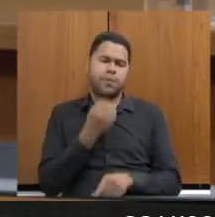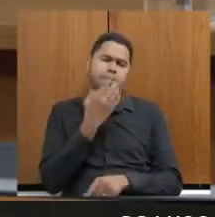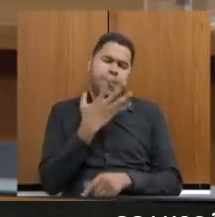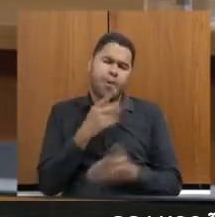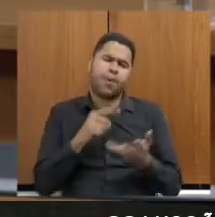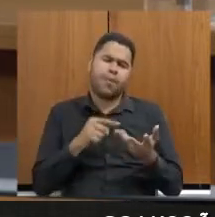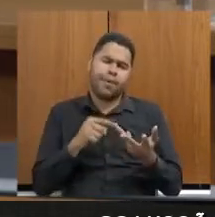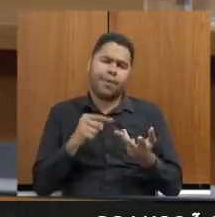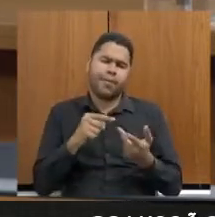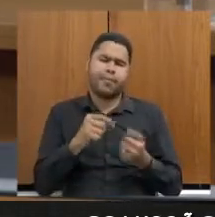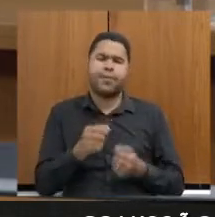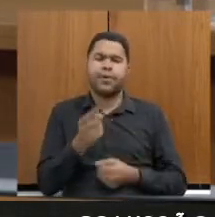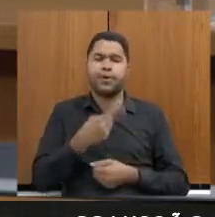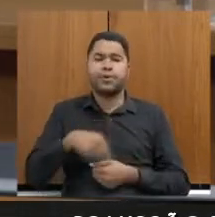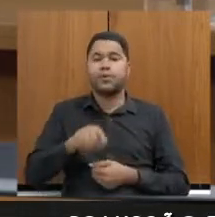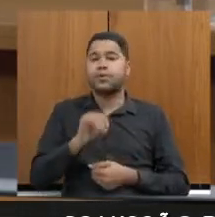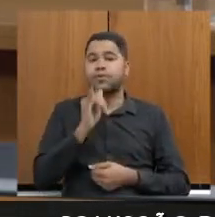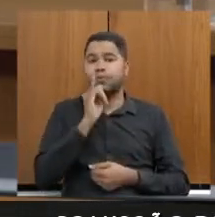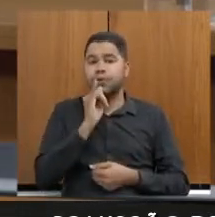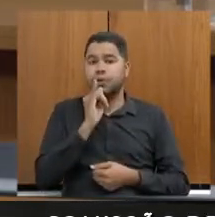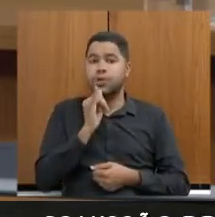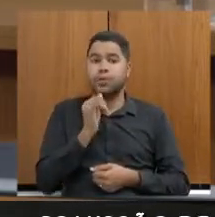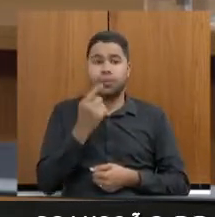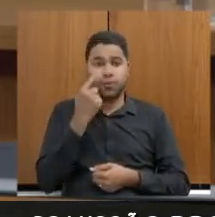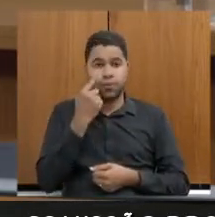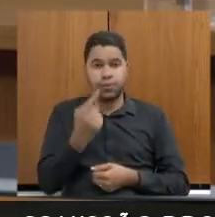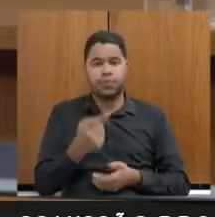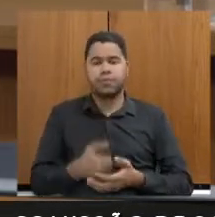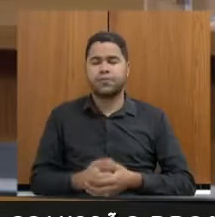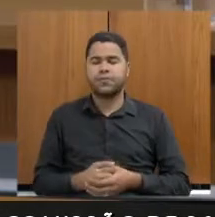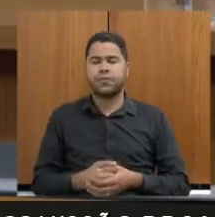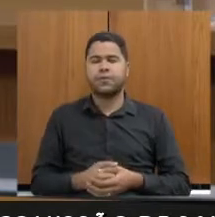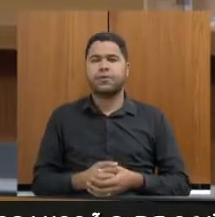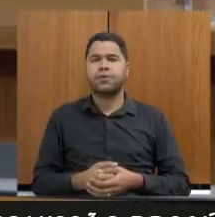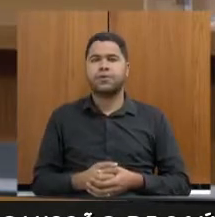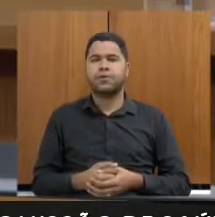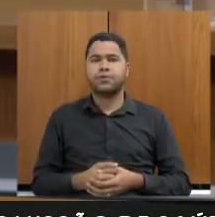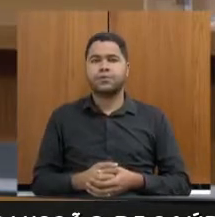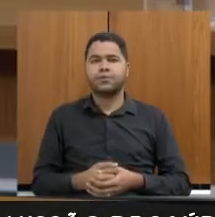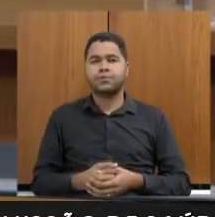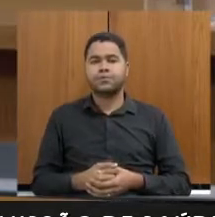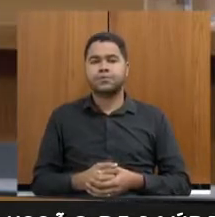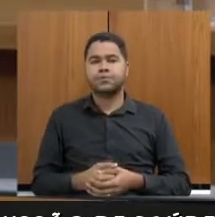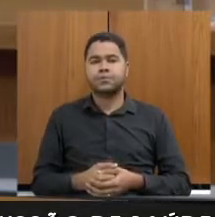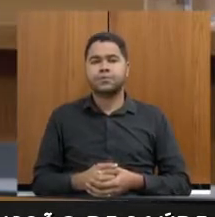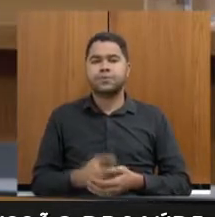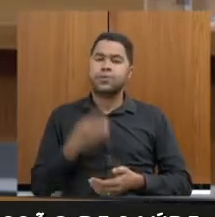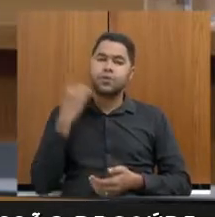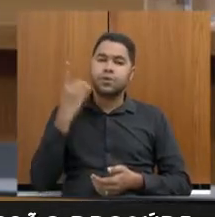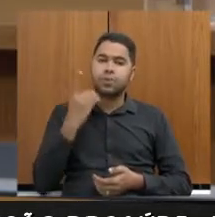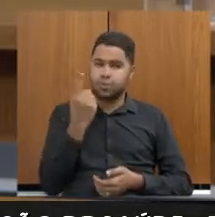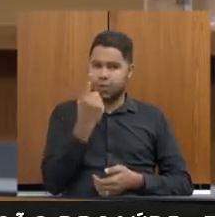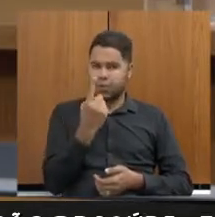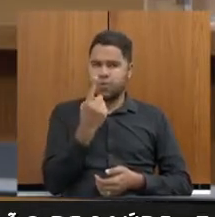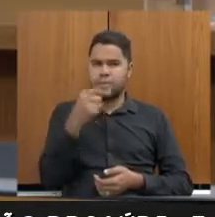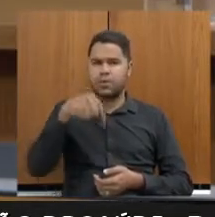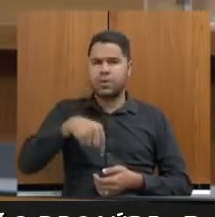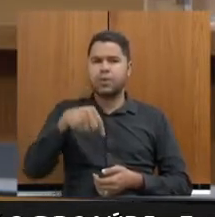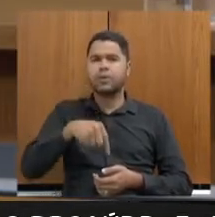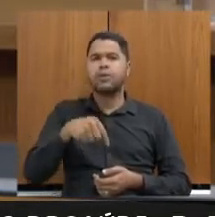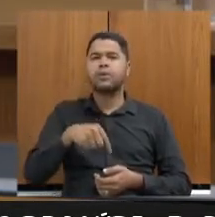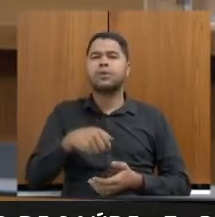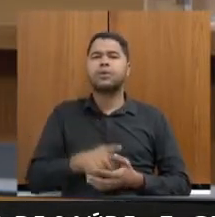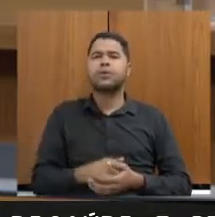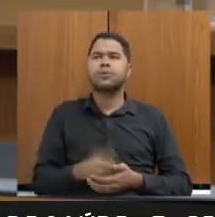coisas né Nós vimos por exemplo que até teve um deputado aqui